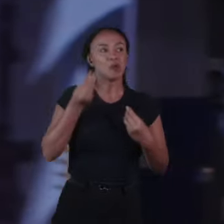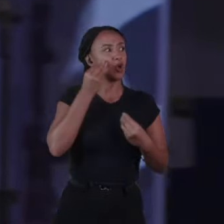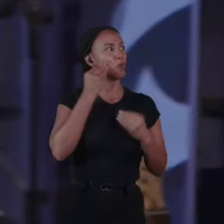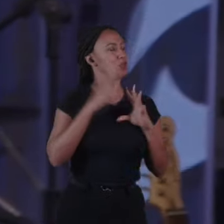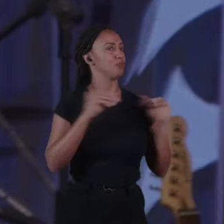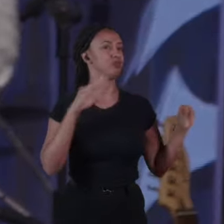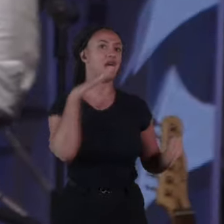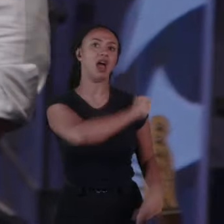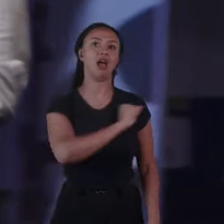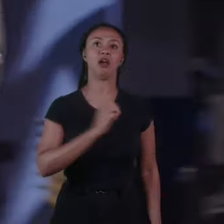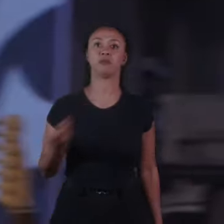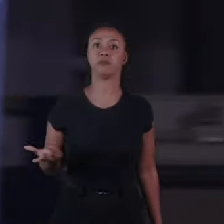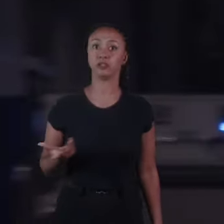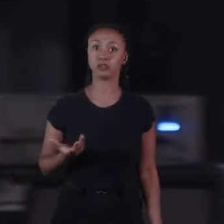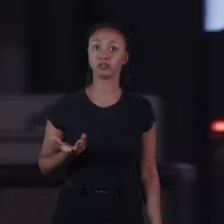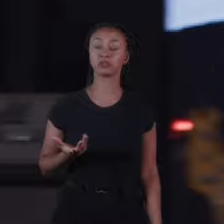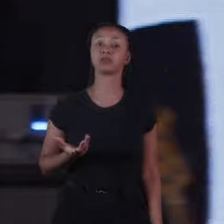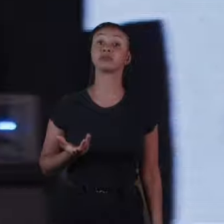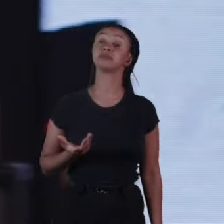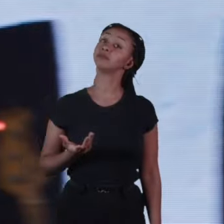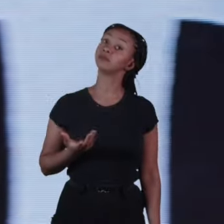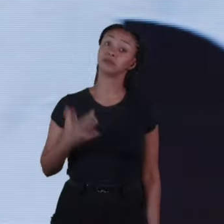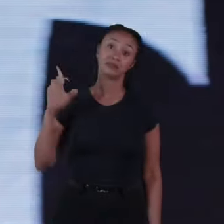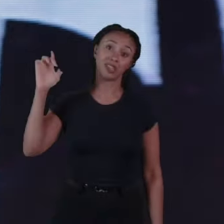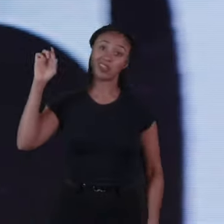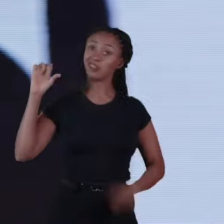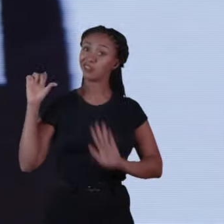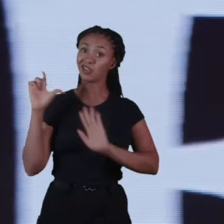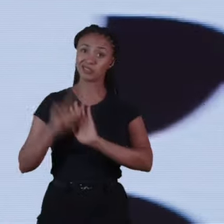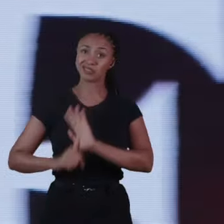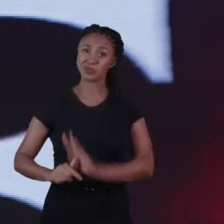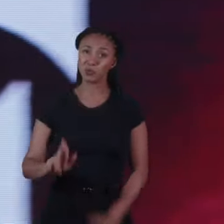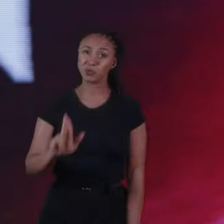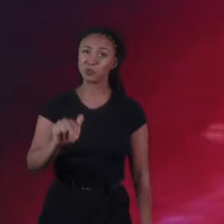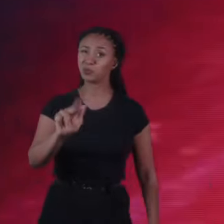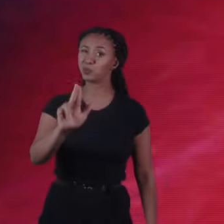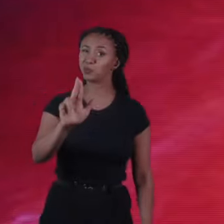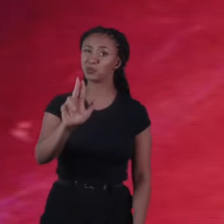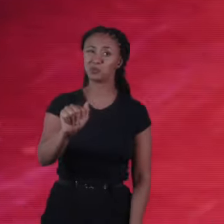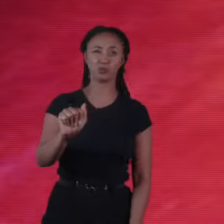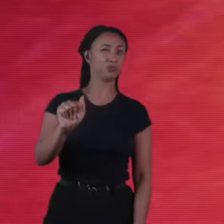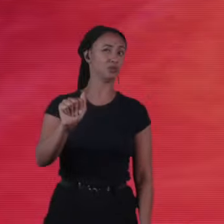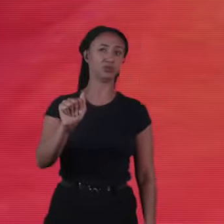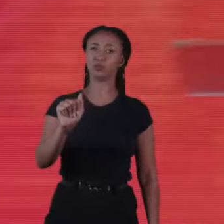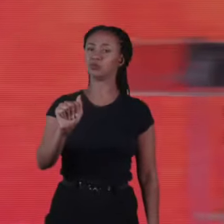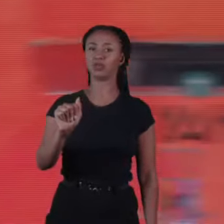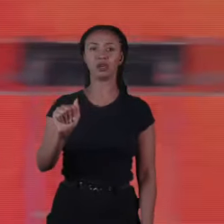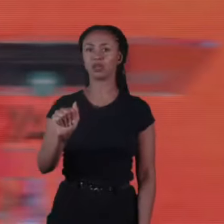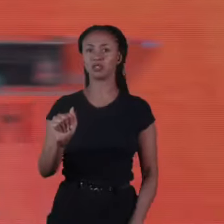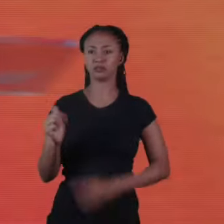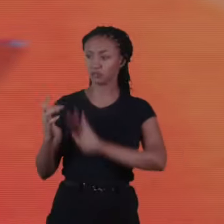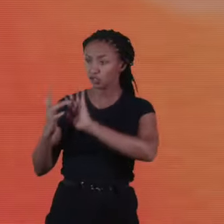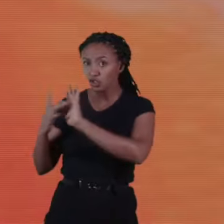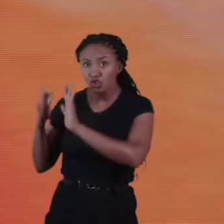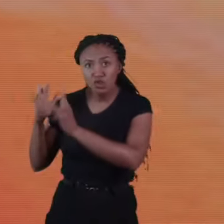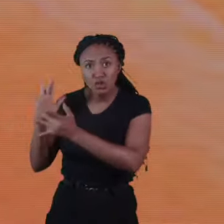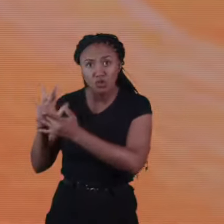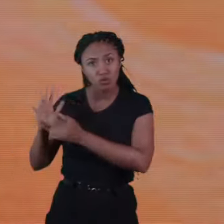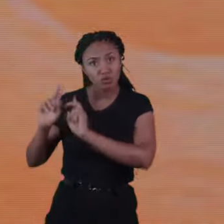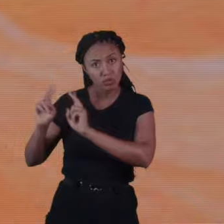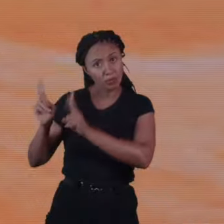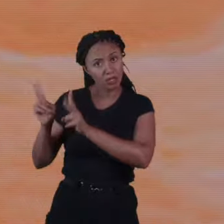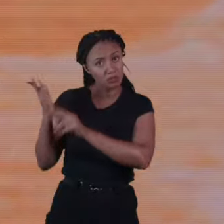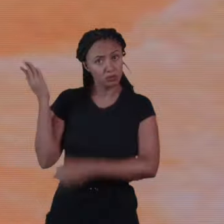terminasse rápido, mas Deus nunca vai chegar atrasado. Nem mesmo Jesus, que